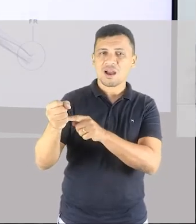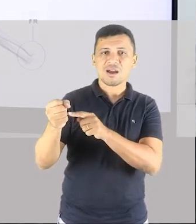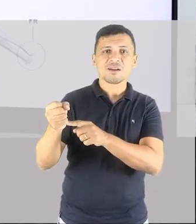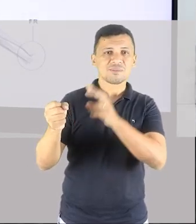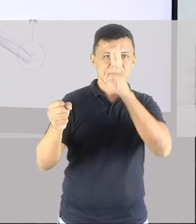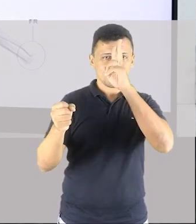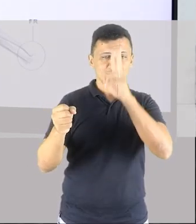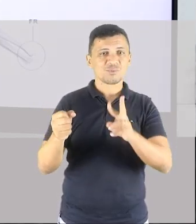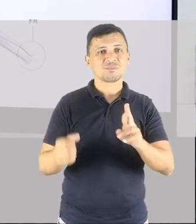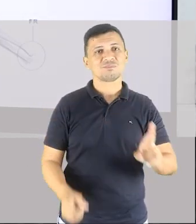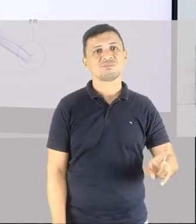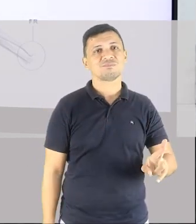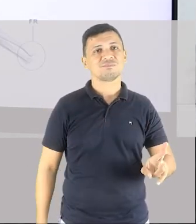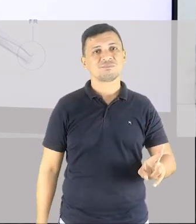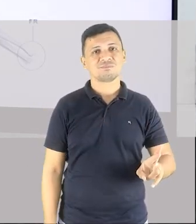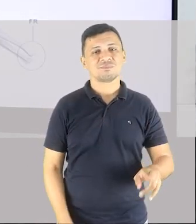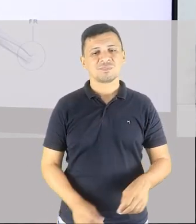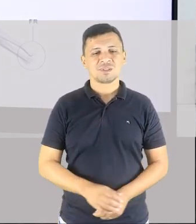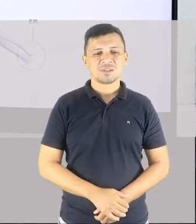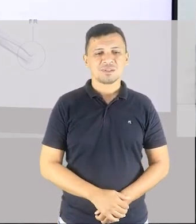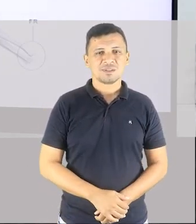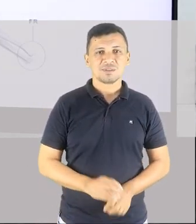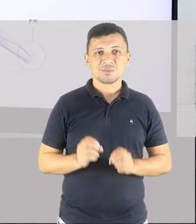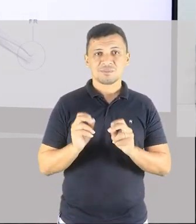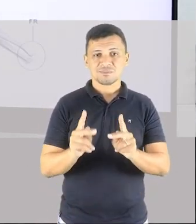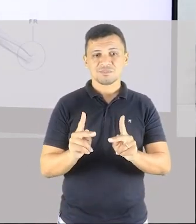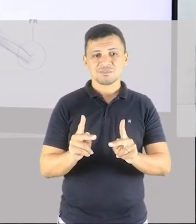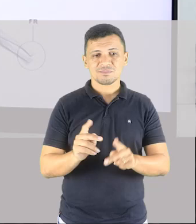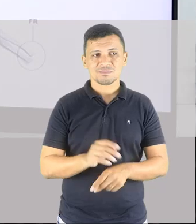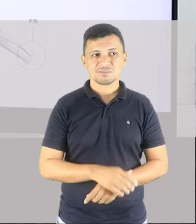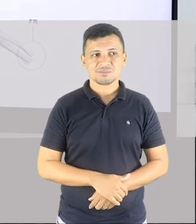força resistente. Tá bom? Então, veja só.